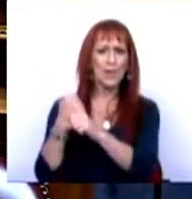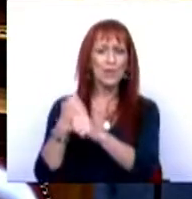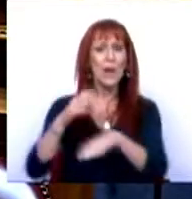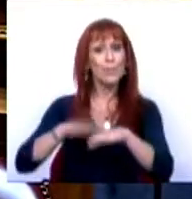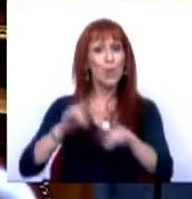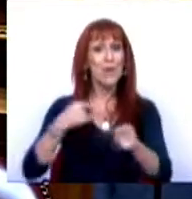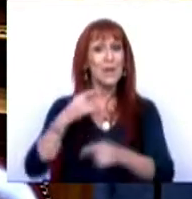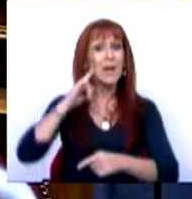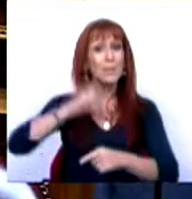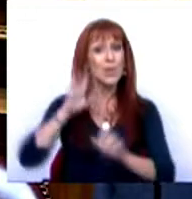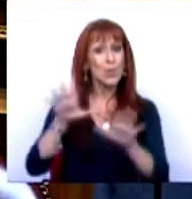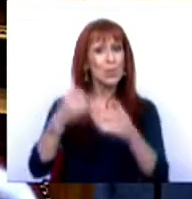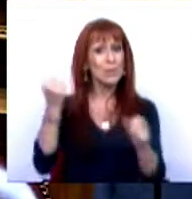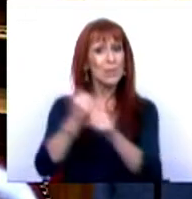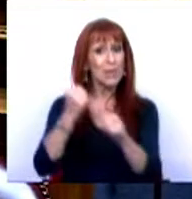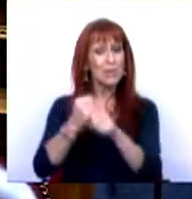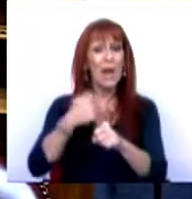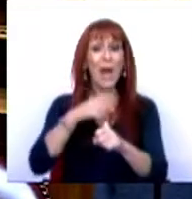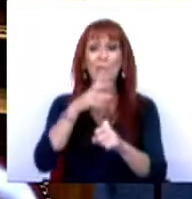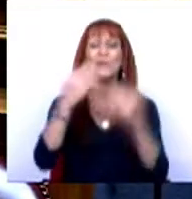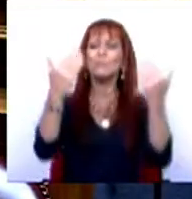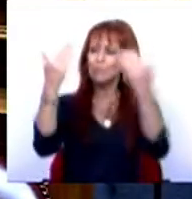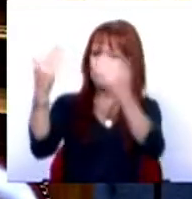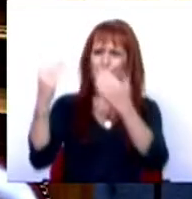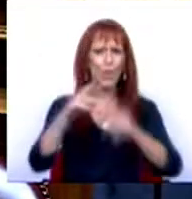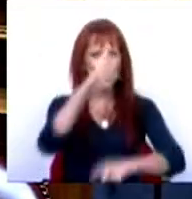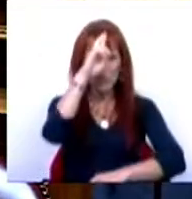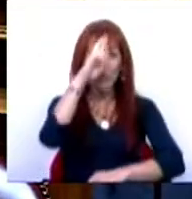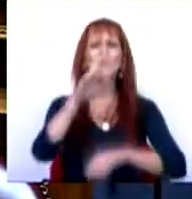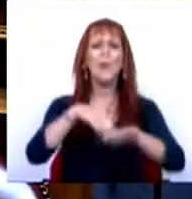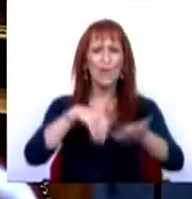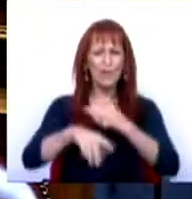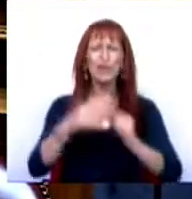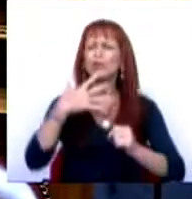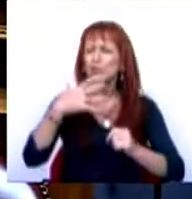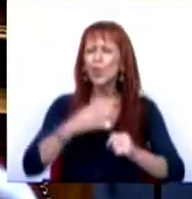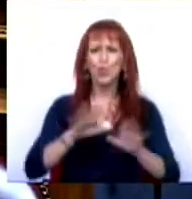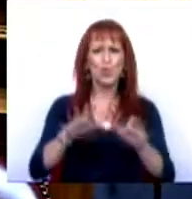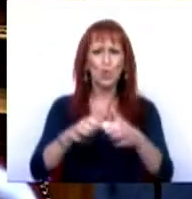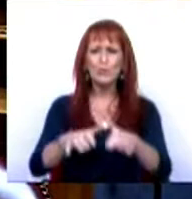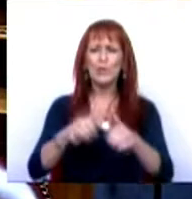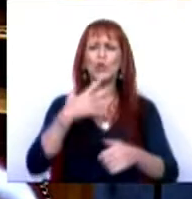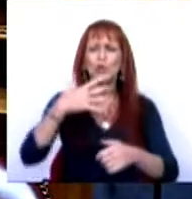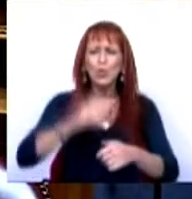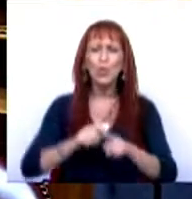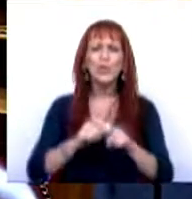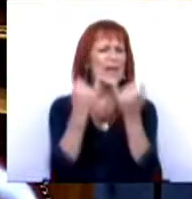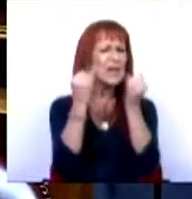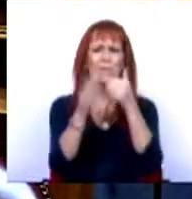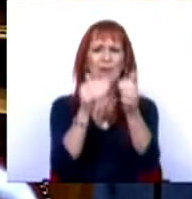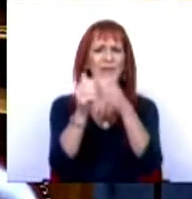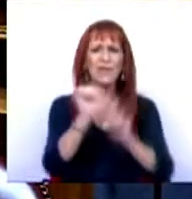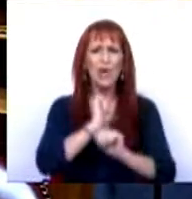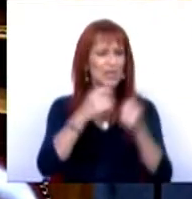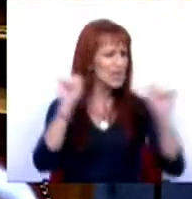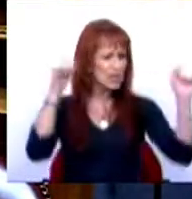por isso que foi importante o grupo de trabalho, que eu quero saudar o esforço que foi feito de todos os grupos parlamentares, independentemente das